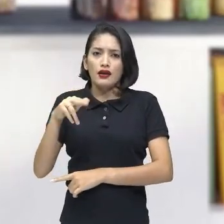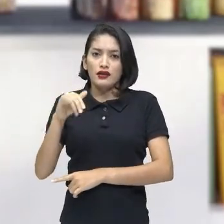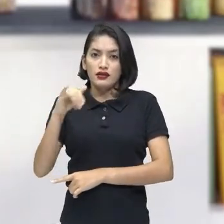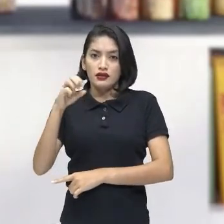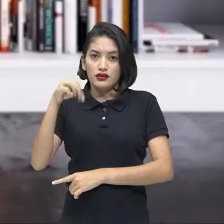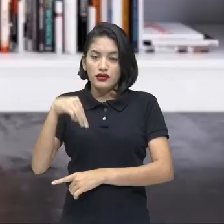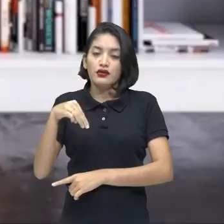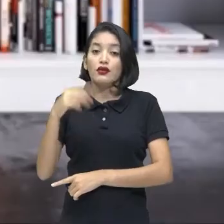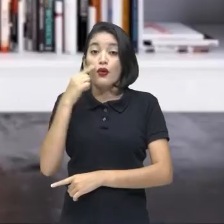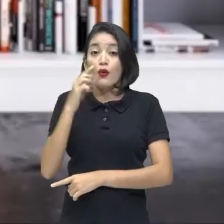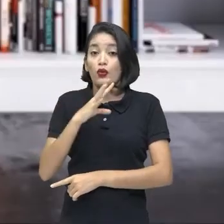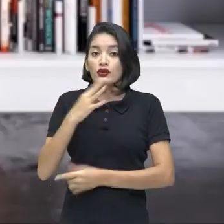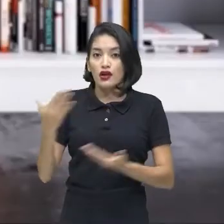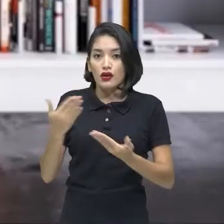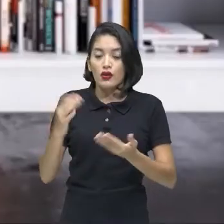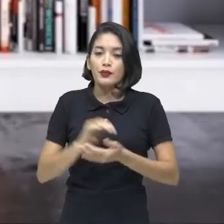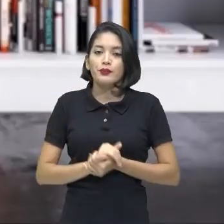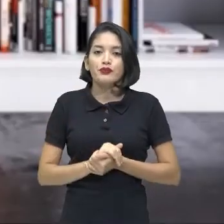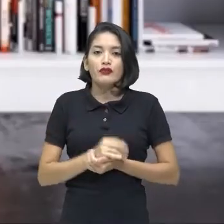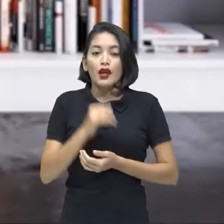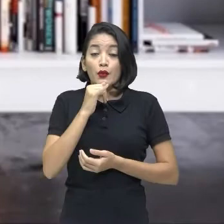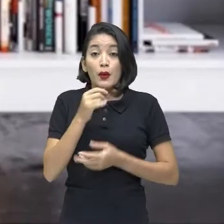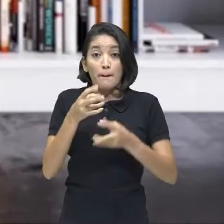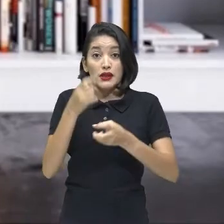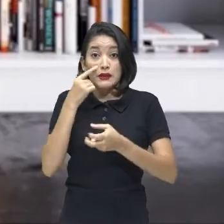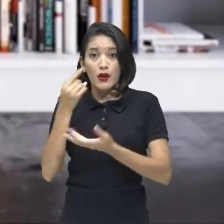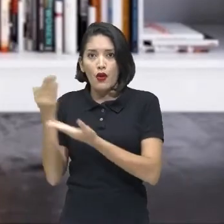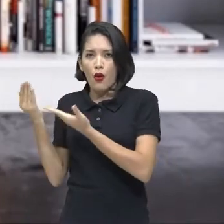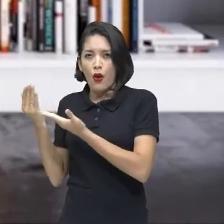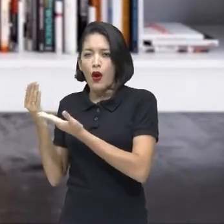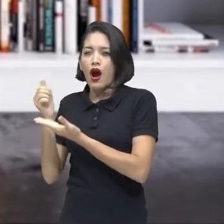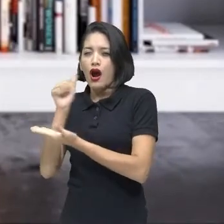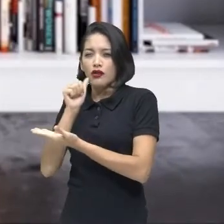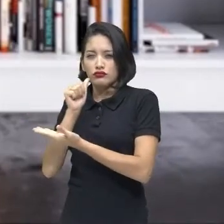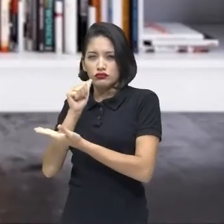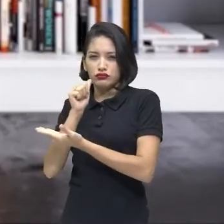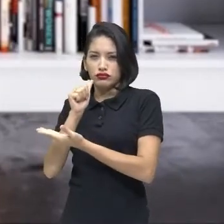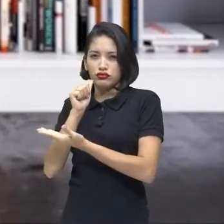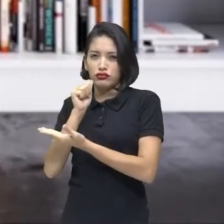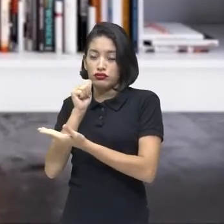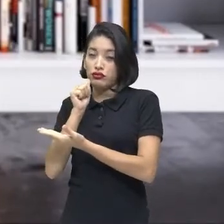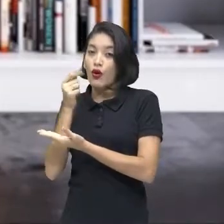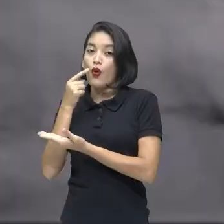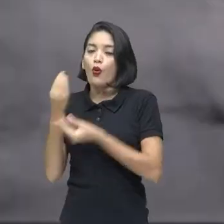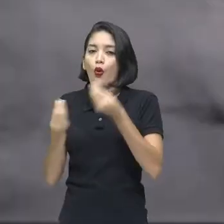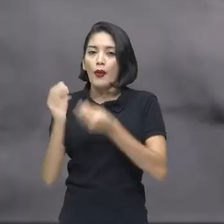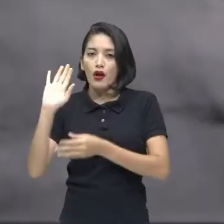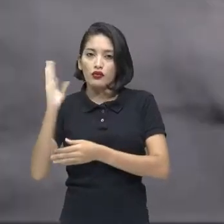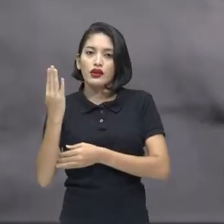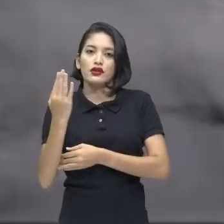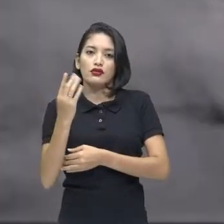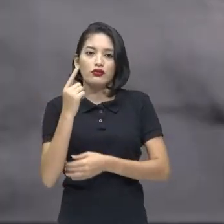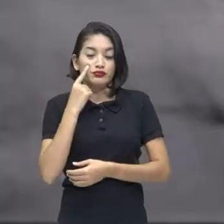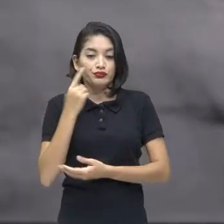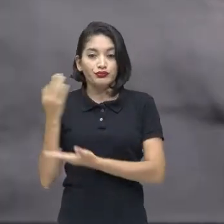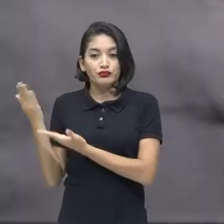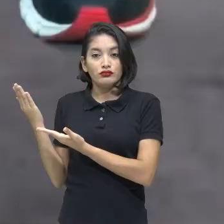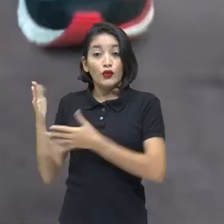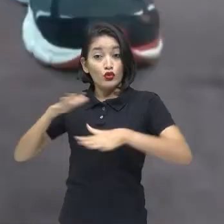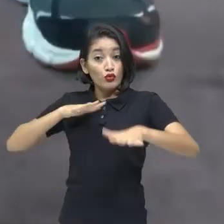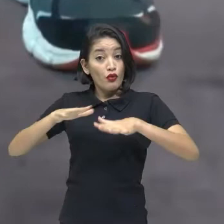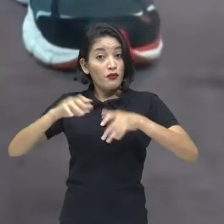conhecer? Se você perceber que a vítima está engasgada, viria de costas para você e coloque sua perna